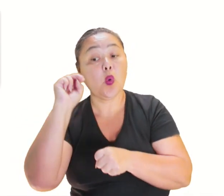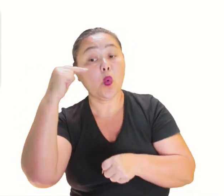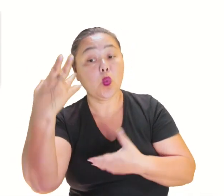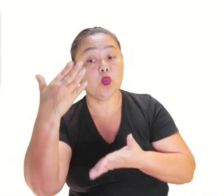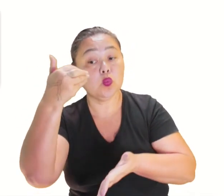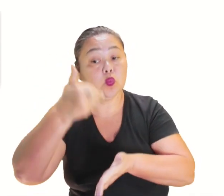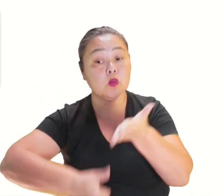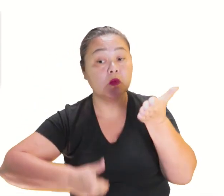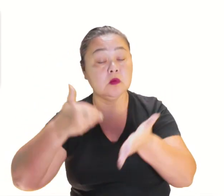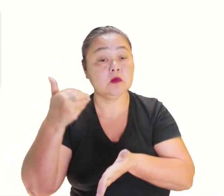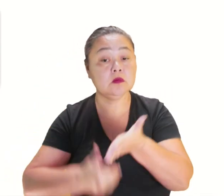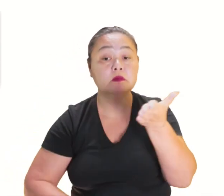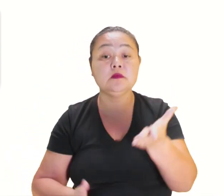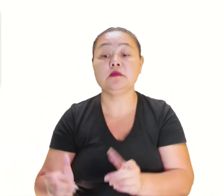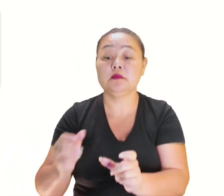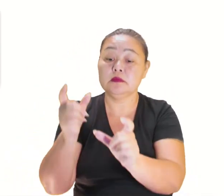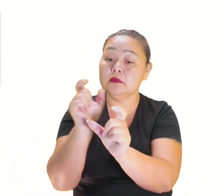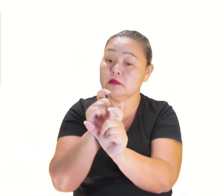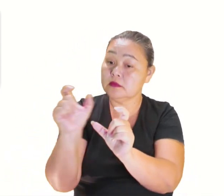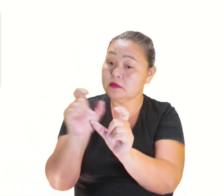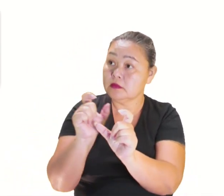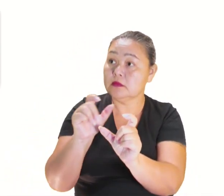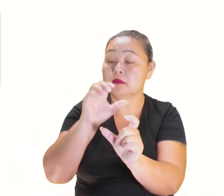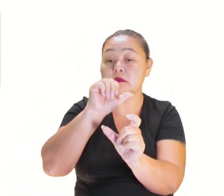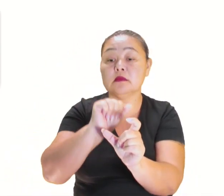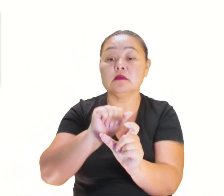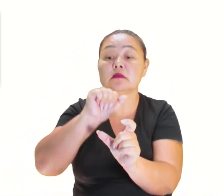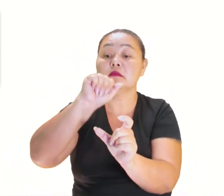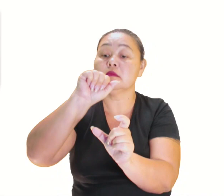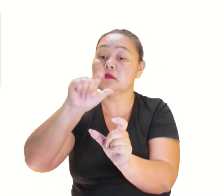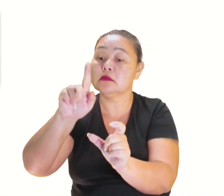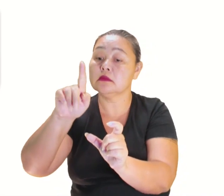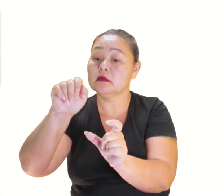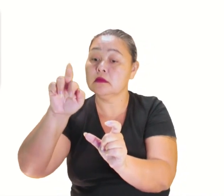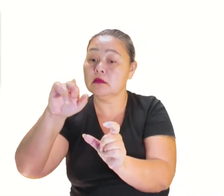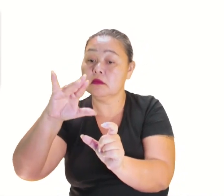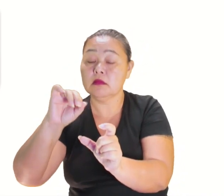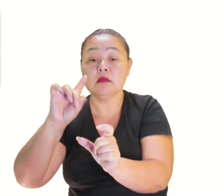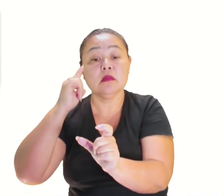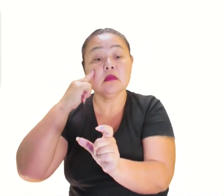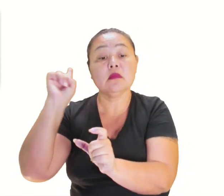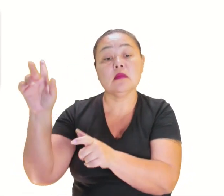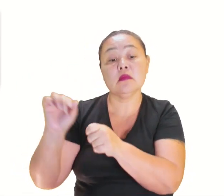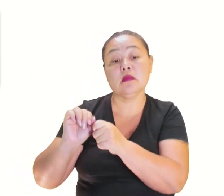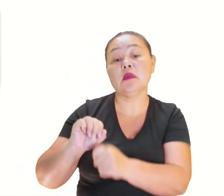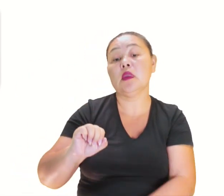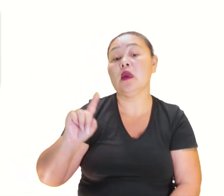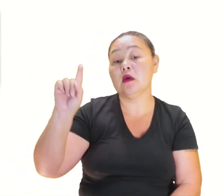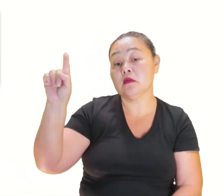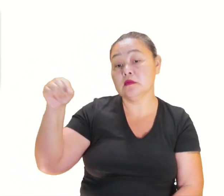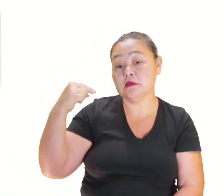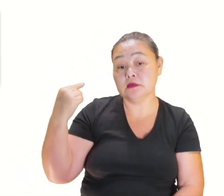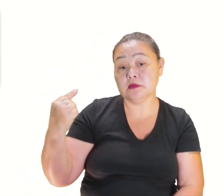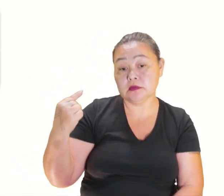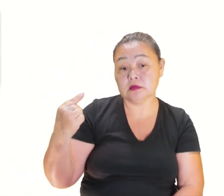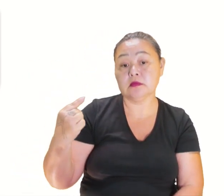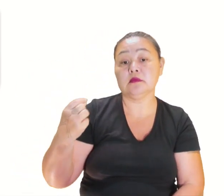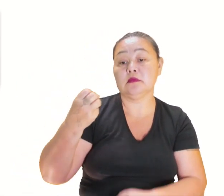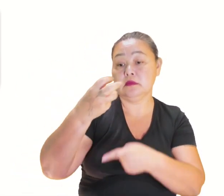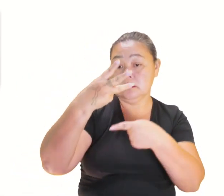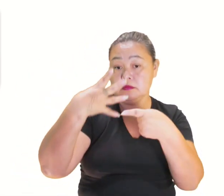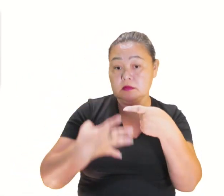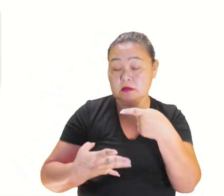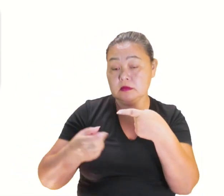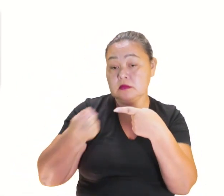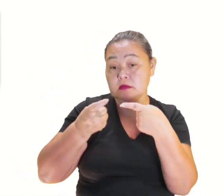de termos algébricos. Isso mesmo, aqui a gente tem 2x ao cubo menos 3y ao quadrado. Aqui a gente tem 3/4